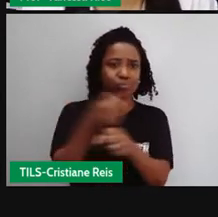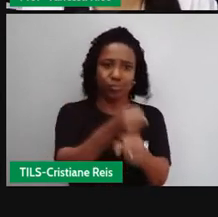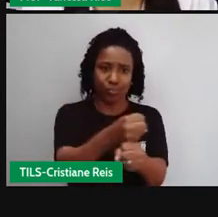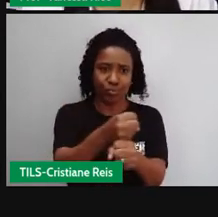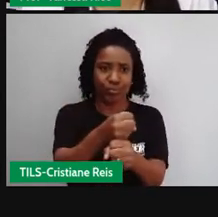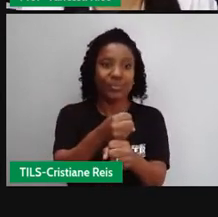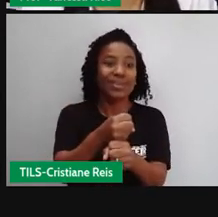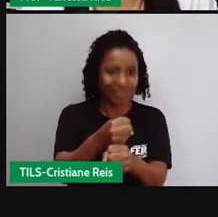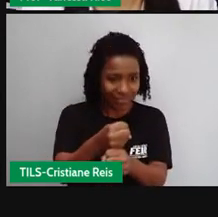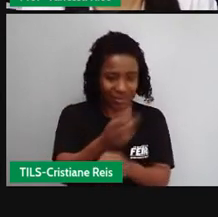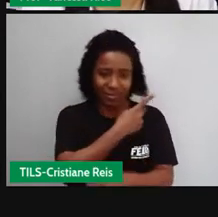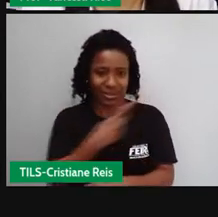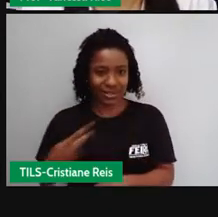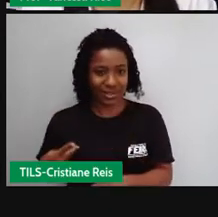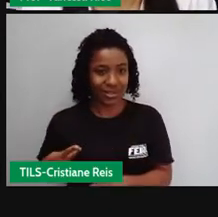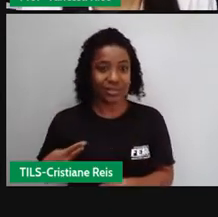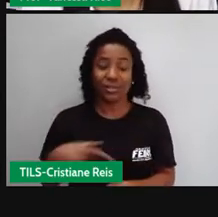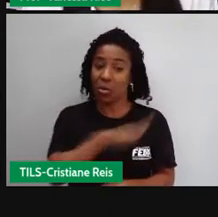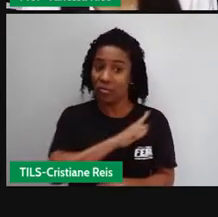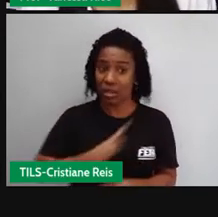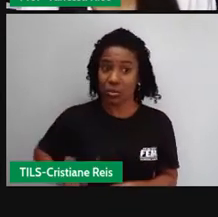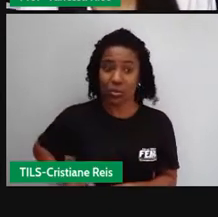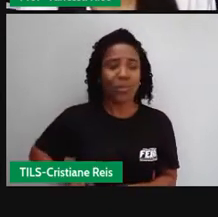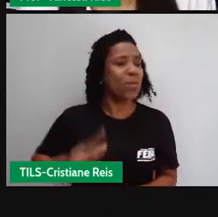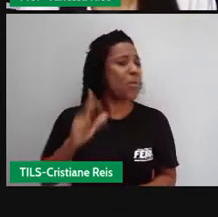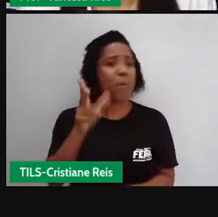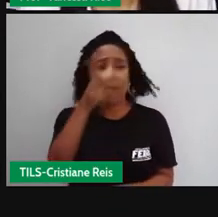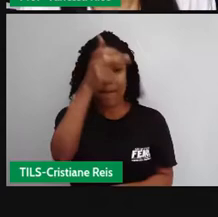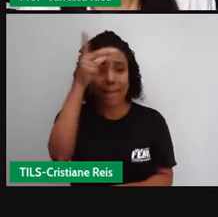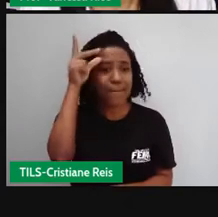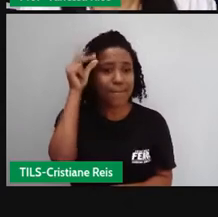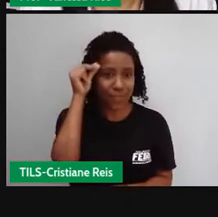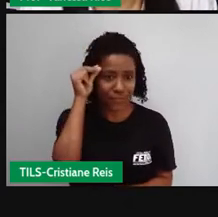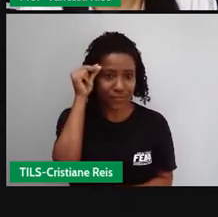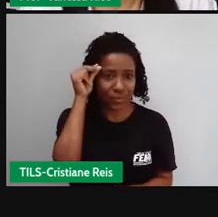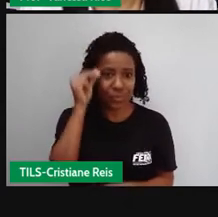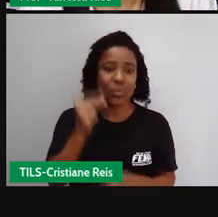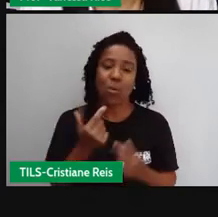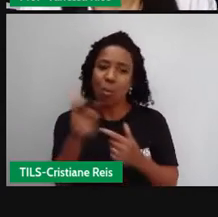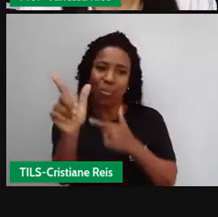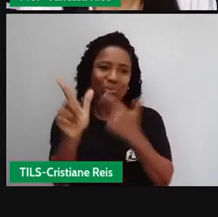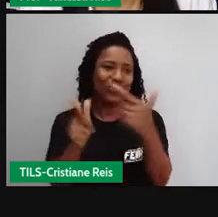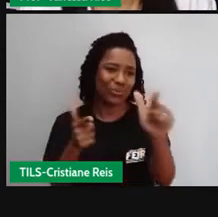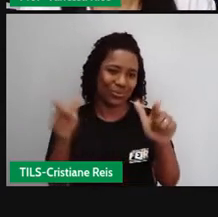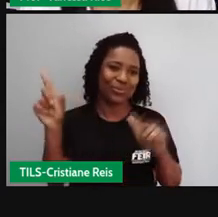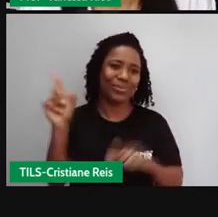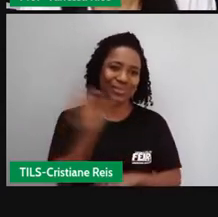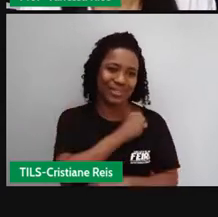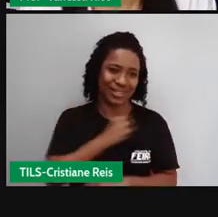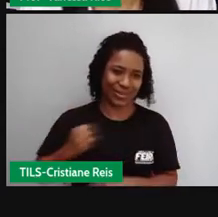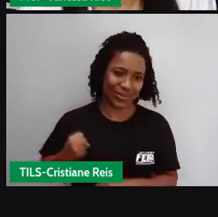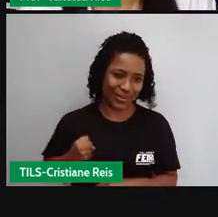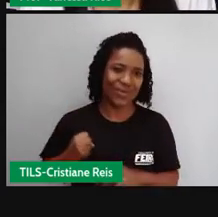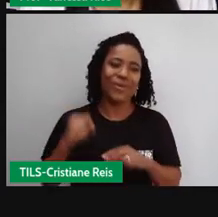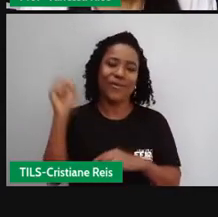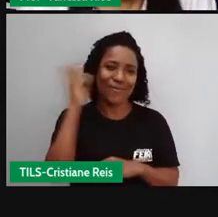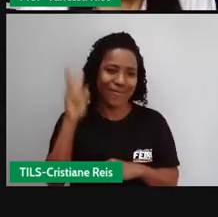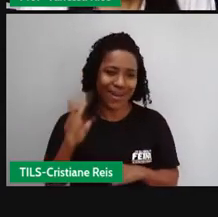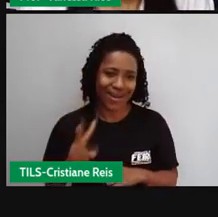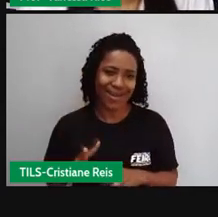para governador, para prefeito, e também os outros representantes aí administrativos do nosso